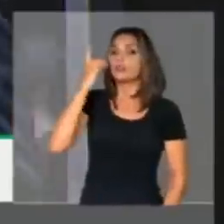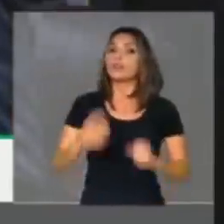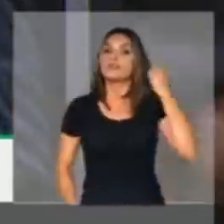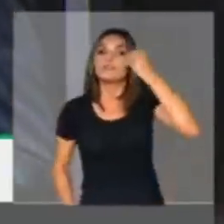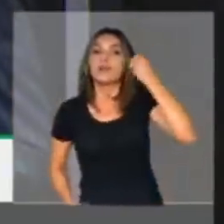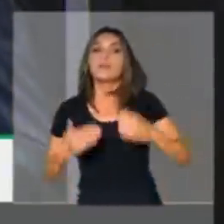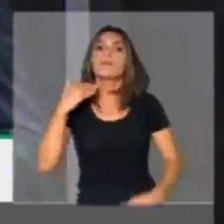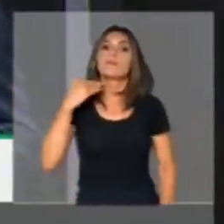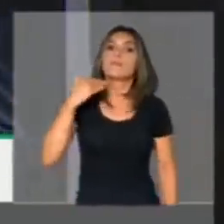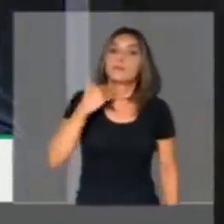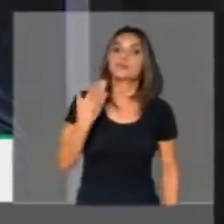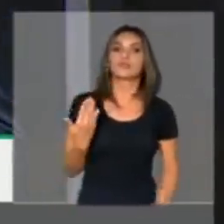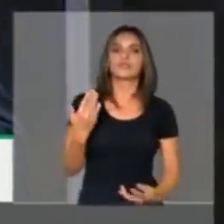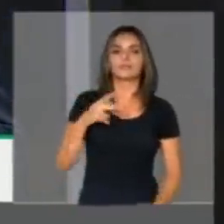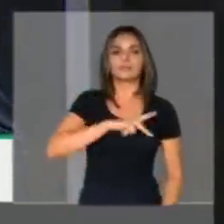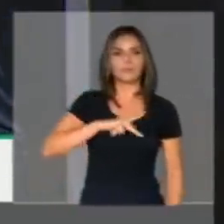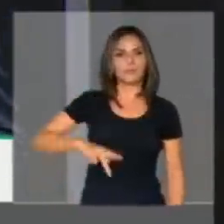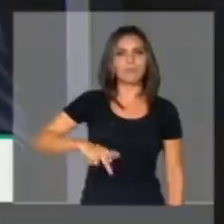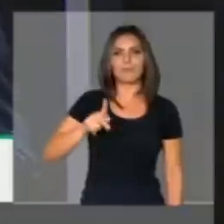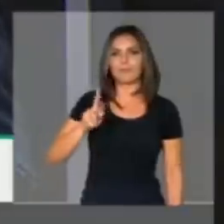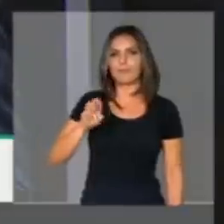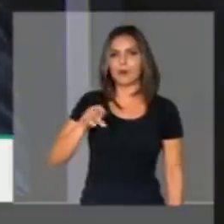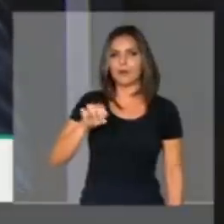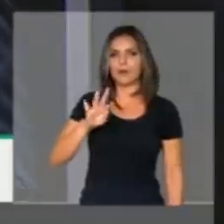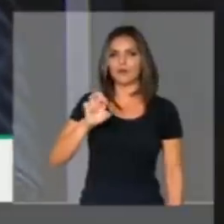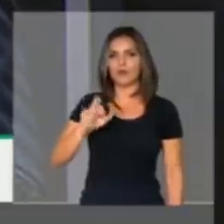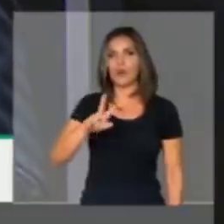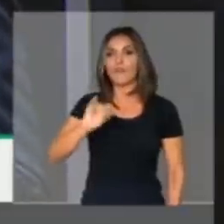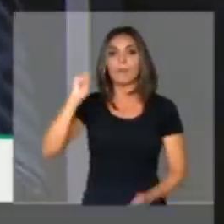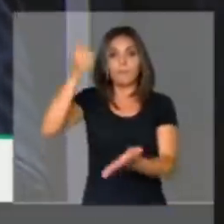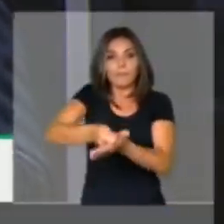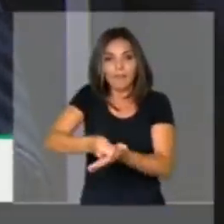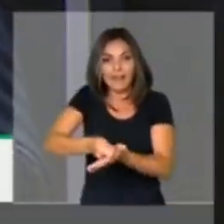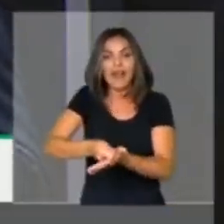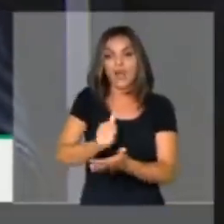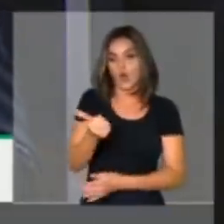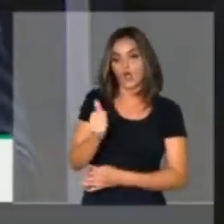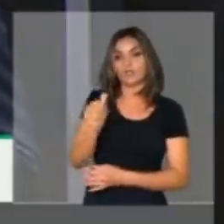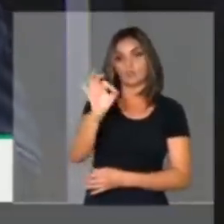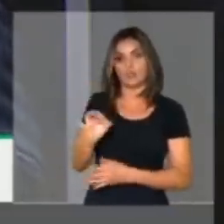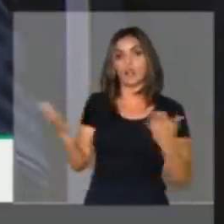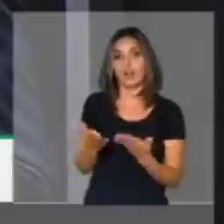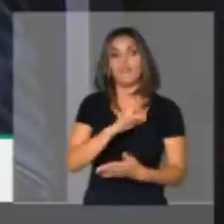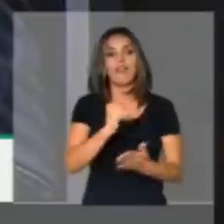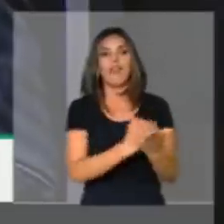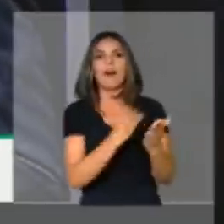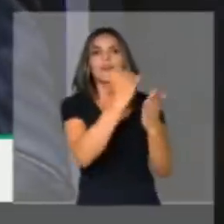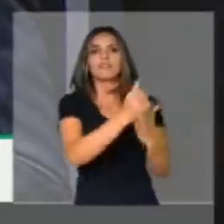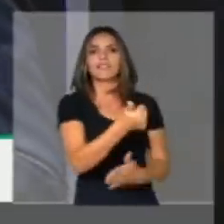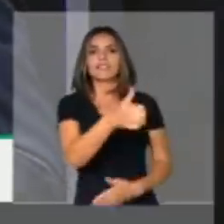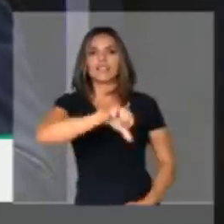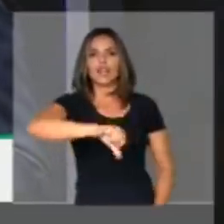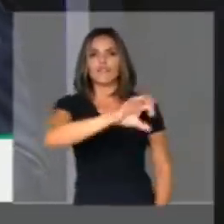senadores, dos juízes e dos promotores vai passar de 11% para 19%. Essa classe recebe, como eu disse no início da